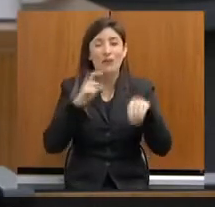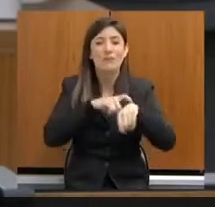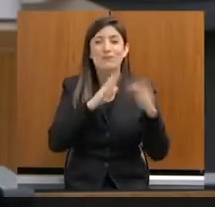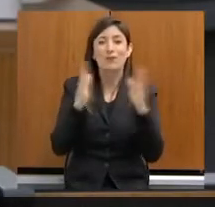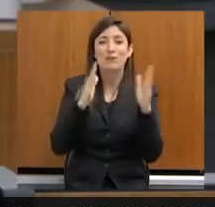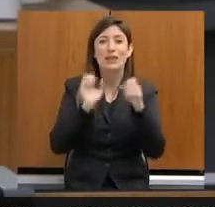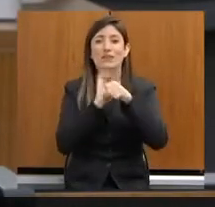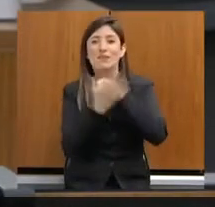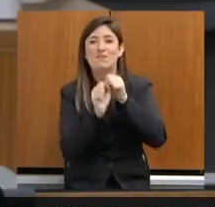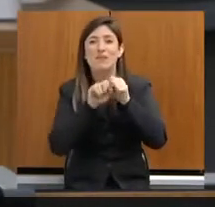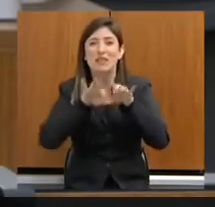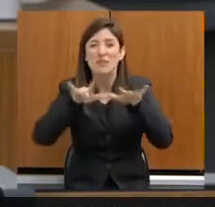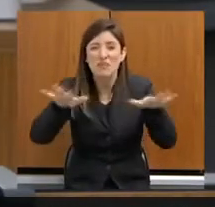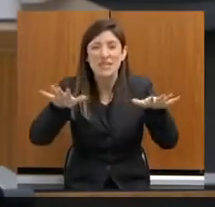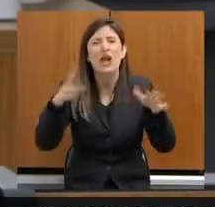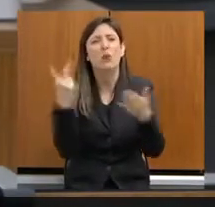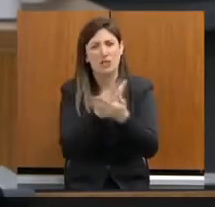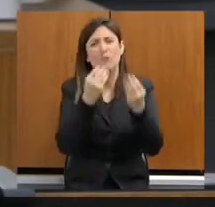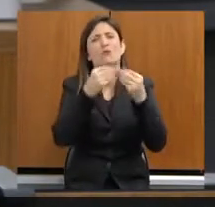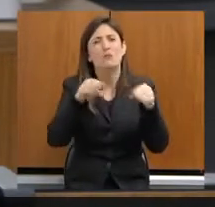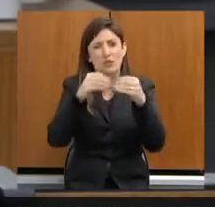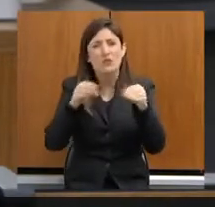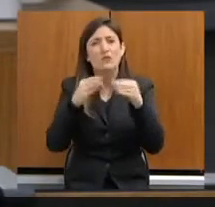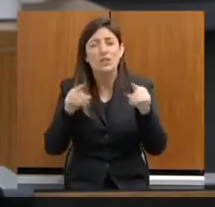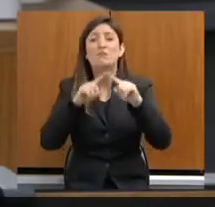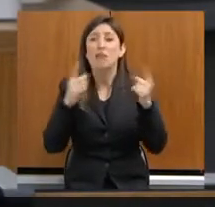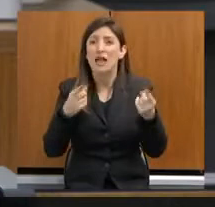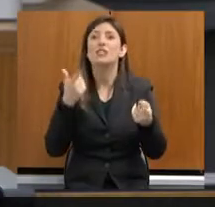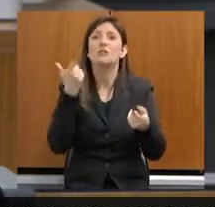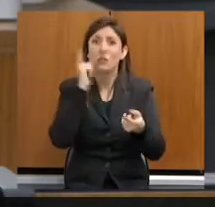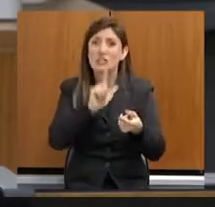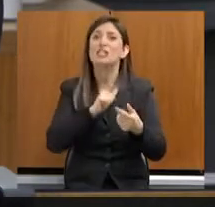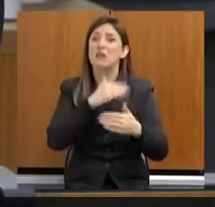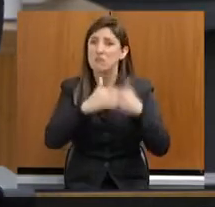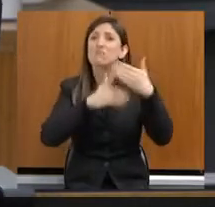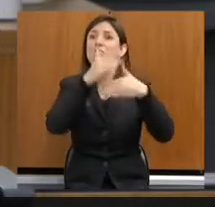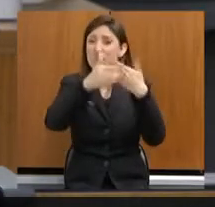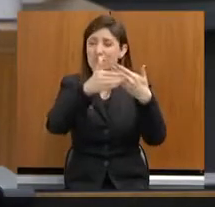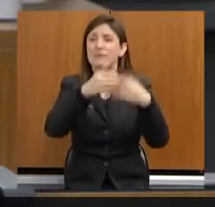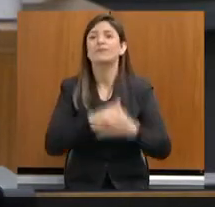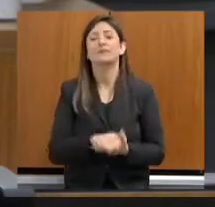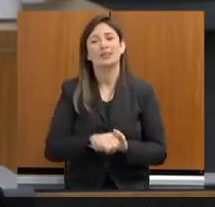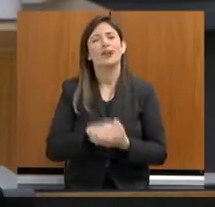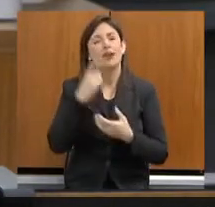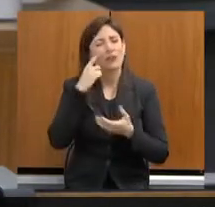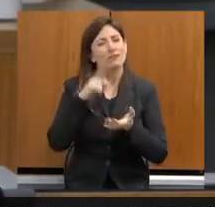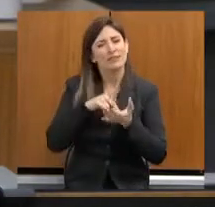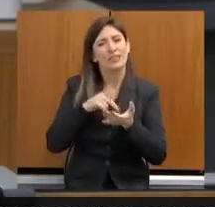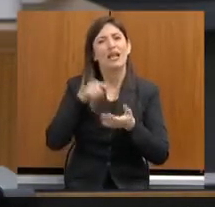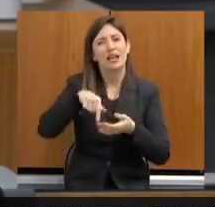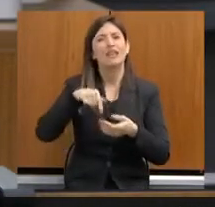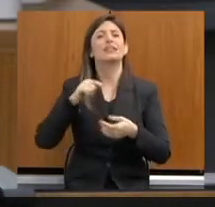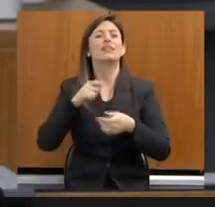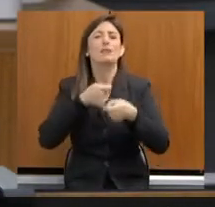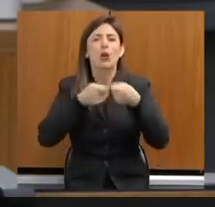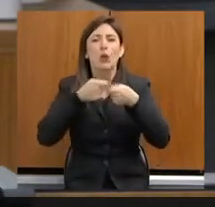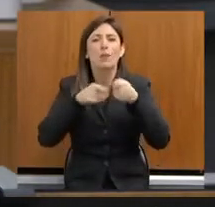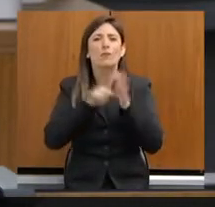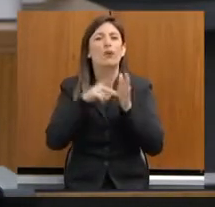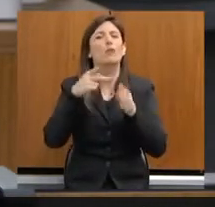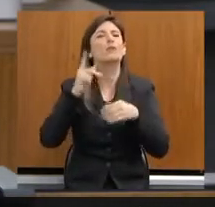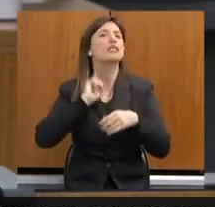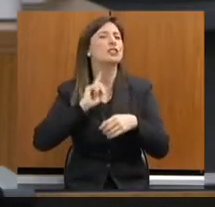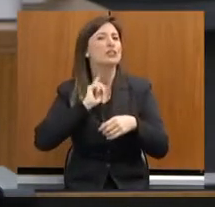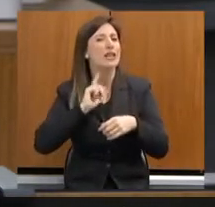Isa o secretário Marconi a de Minas Gerais tomar café e eu queria